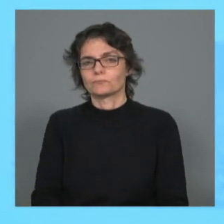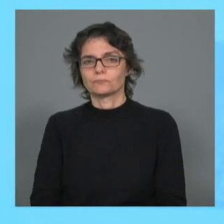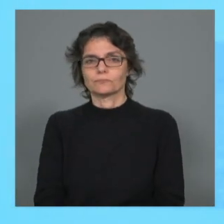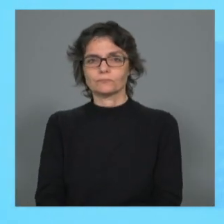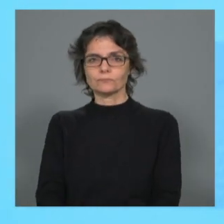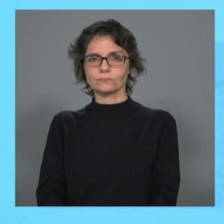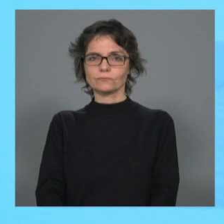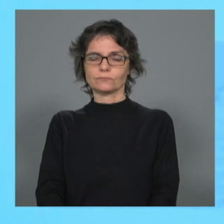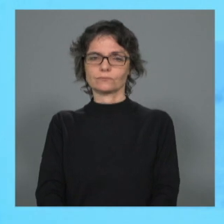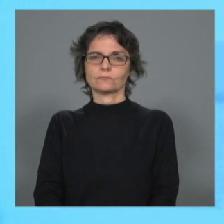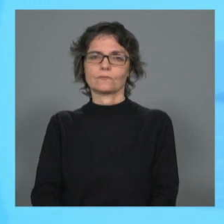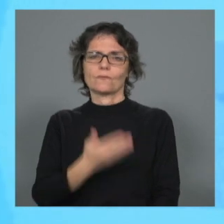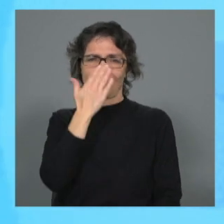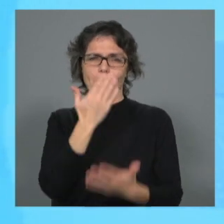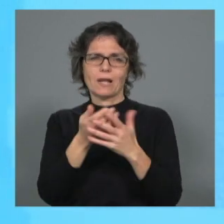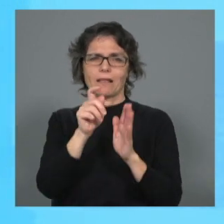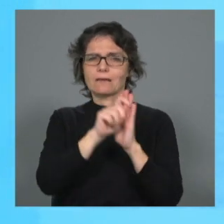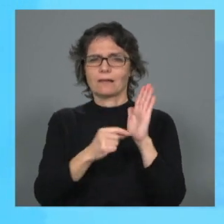Abordando esta dimensão da ética no desporto,